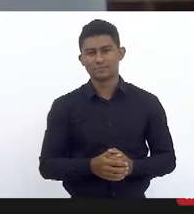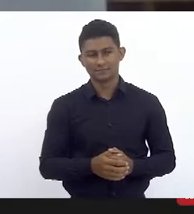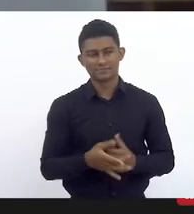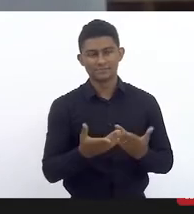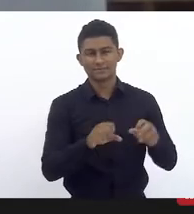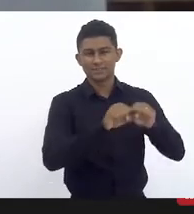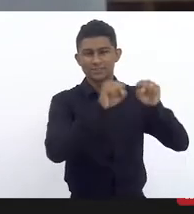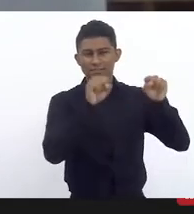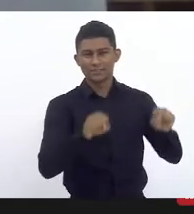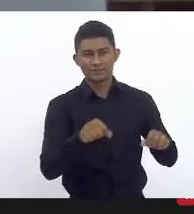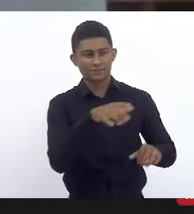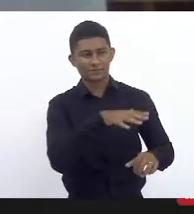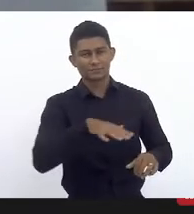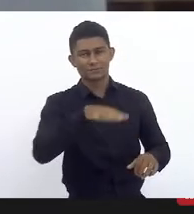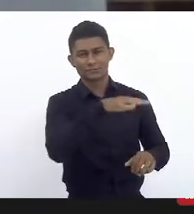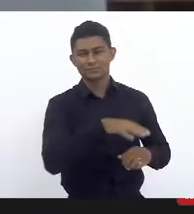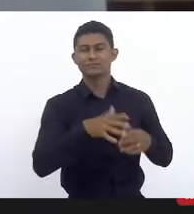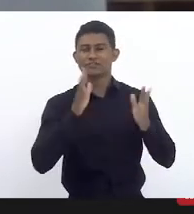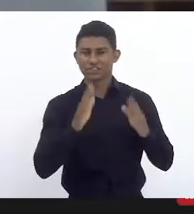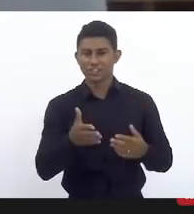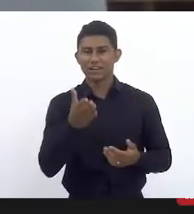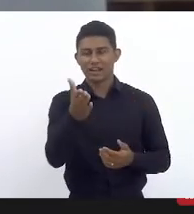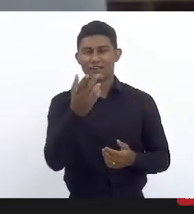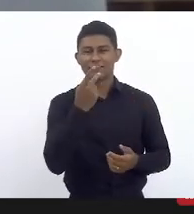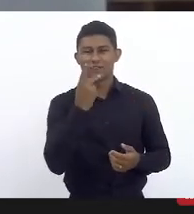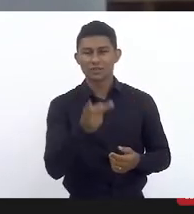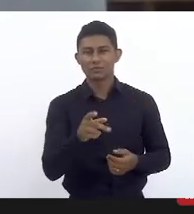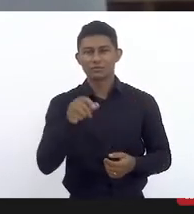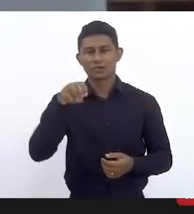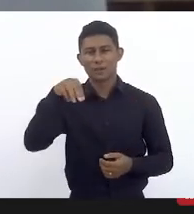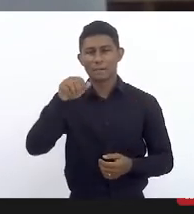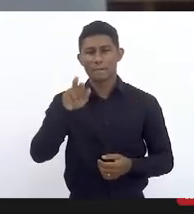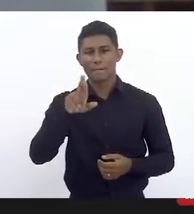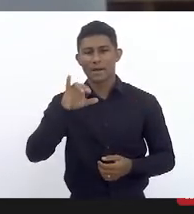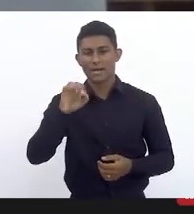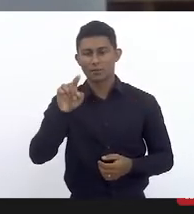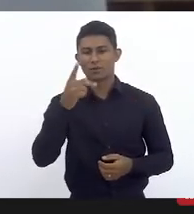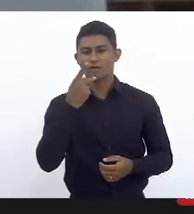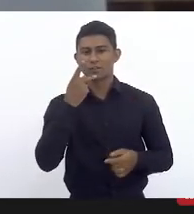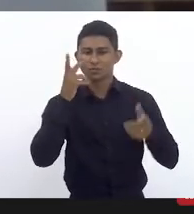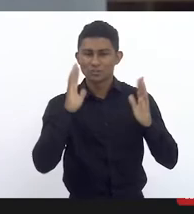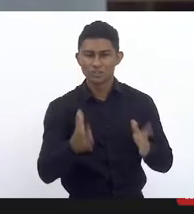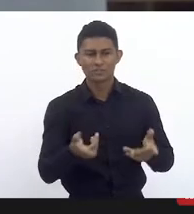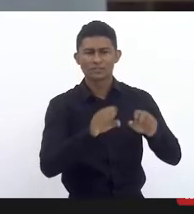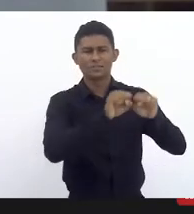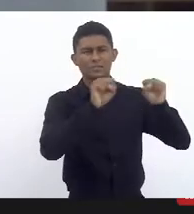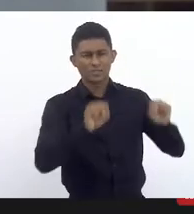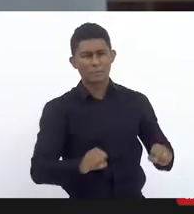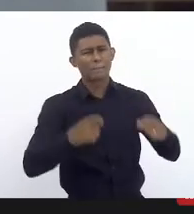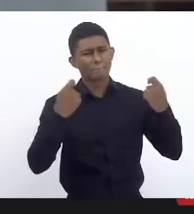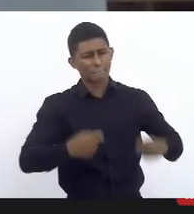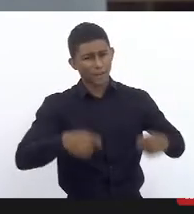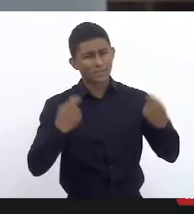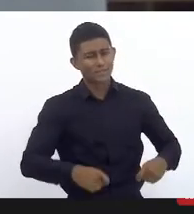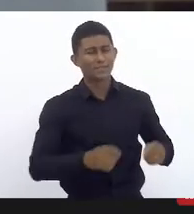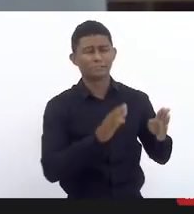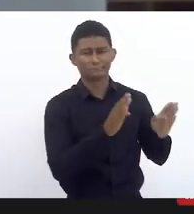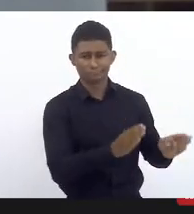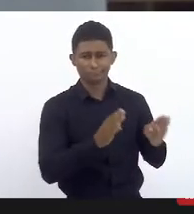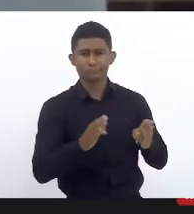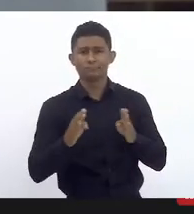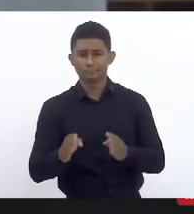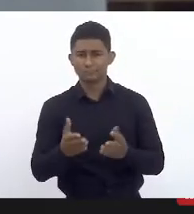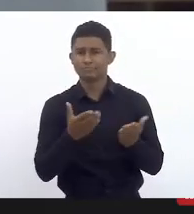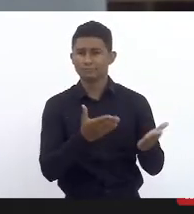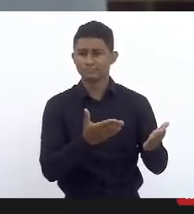sistema, né, que já foi também citado aqui pelo senhor Mário Osório, um sistema que precisa funcionar dessa forma,